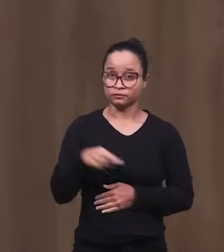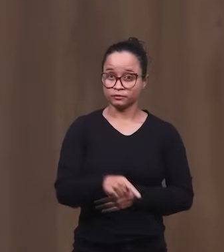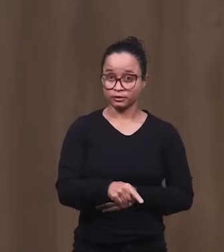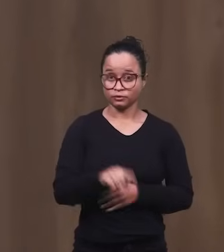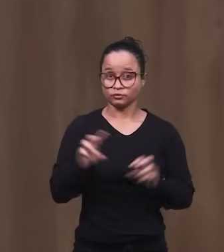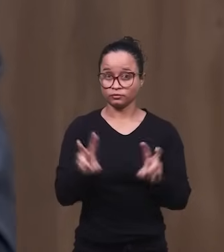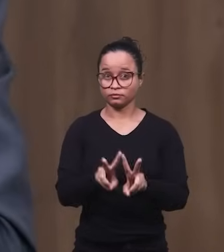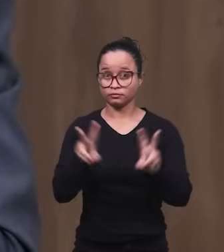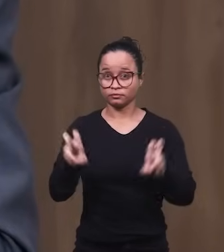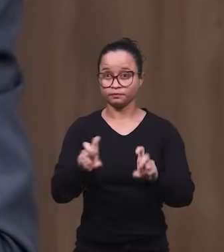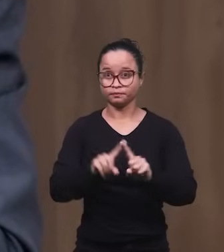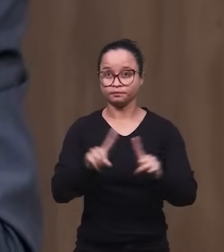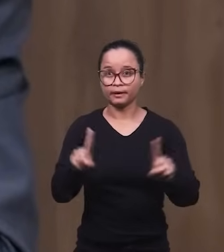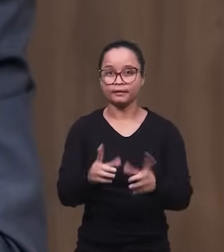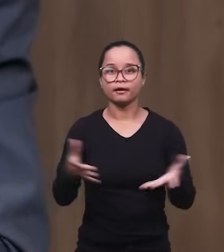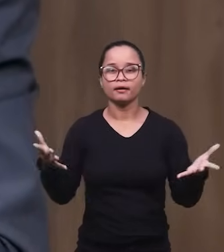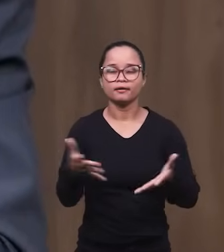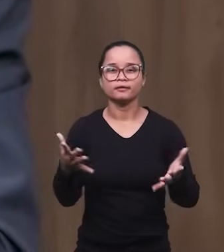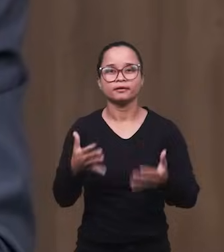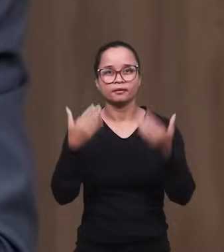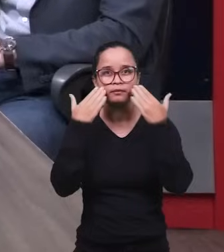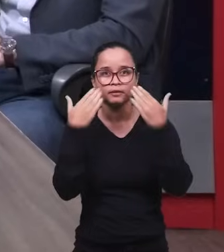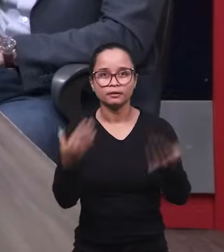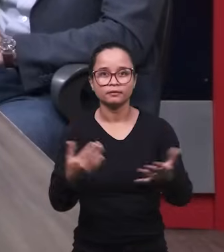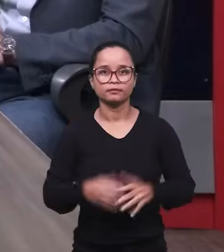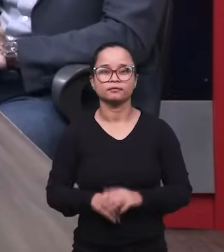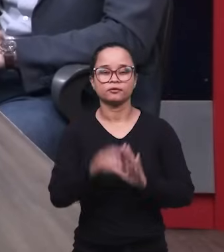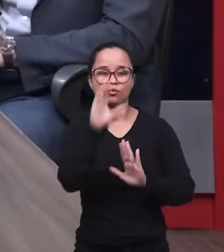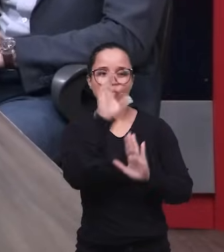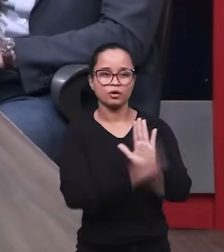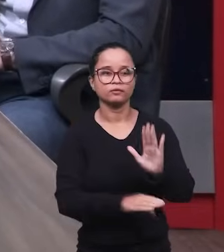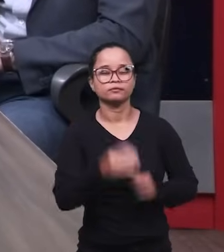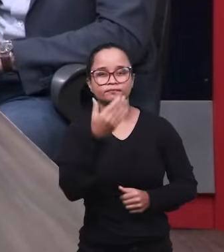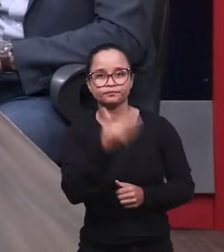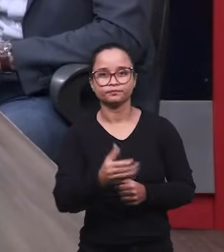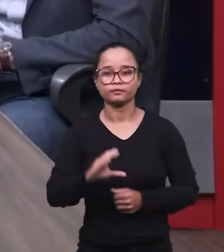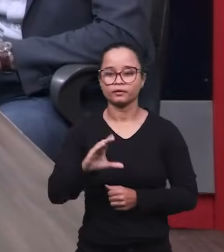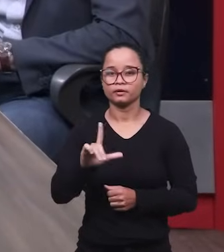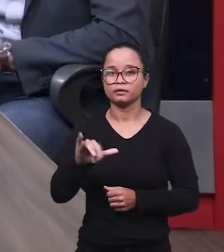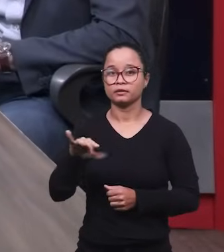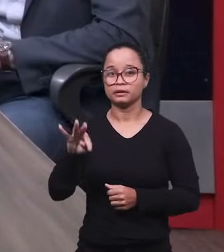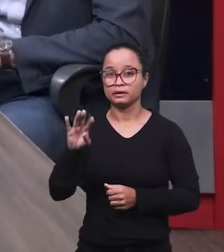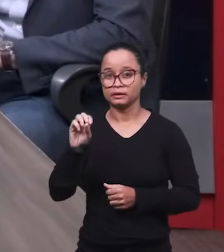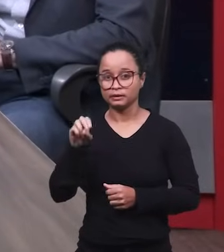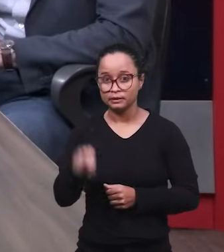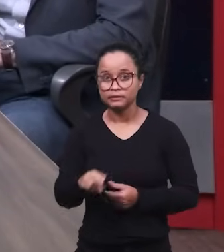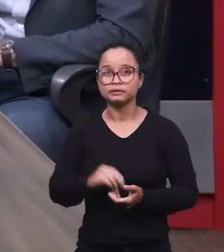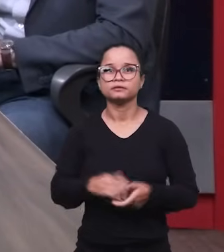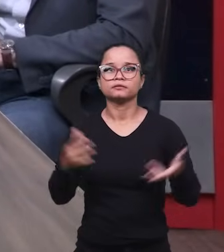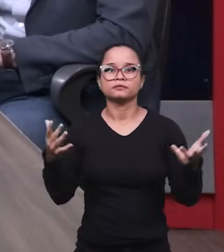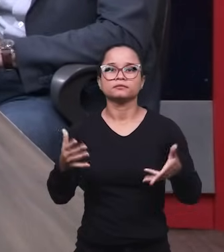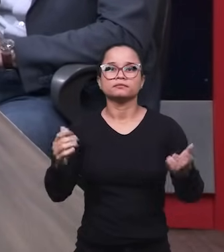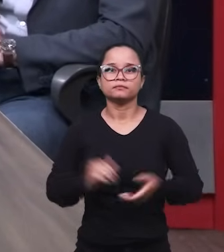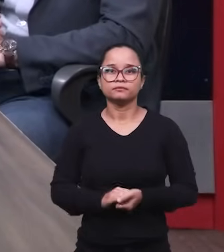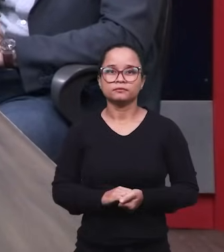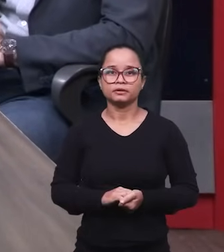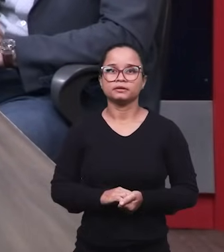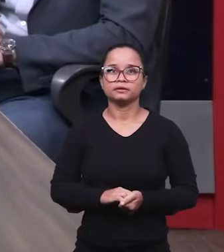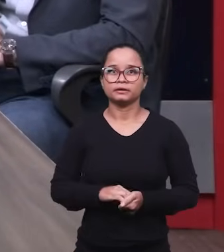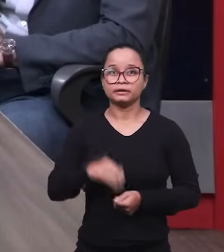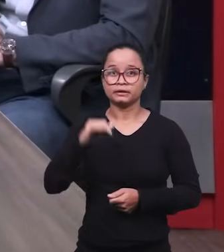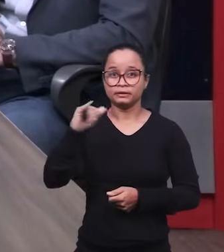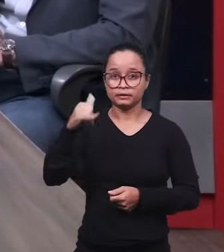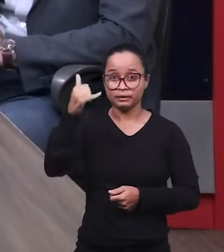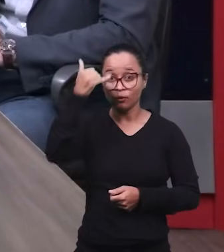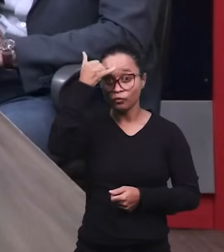aprofundar nesse assunto. Mas seguindo aqui, a apresentação do currículo do Cleiton Vinícius da Silva, que inclusive é ungido